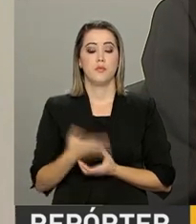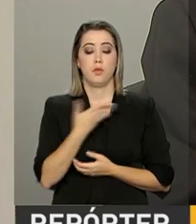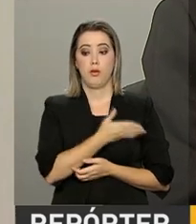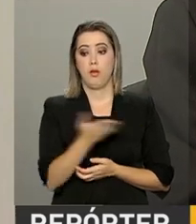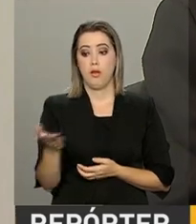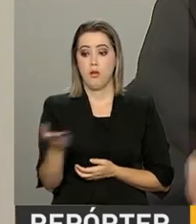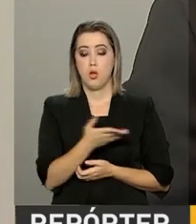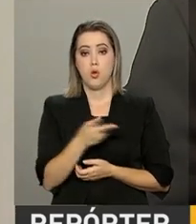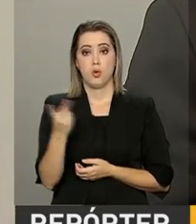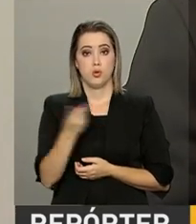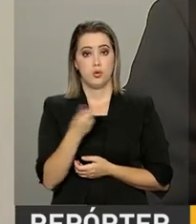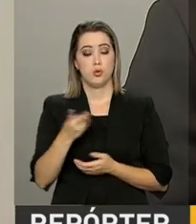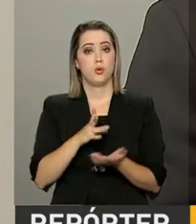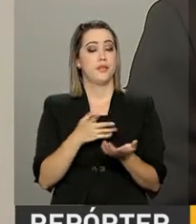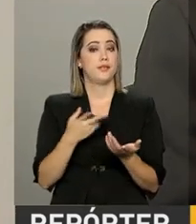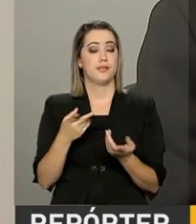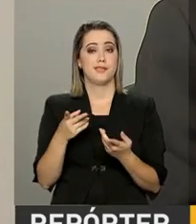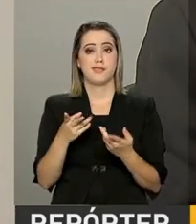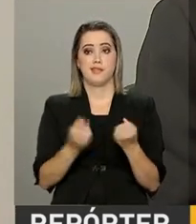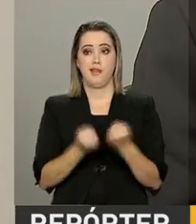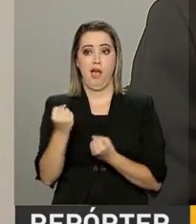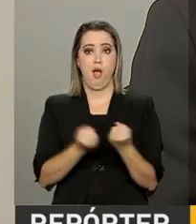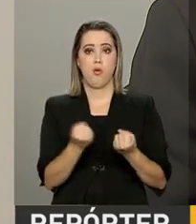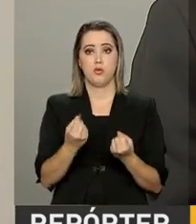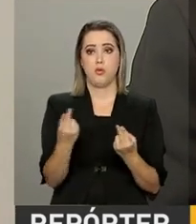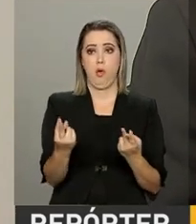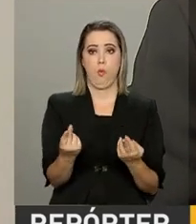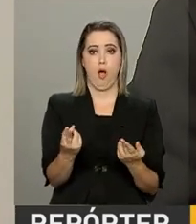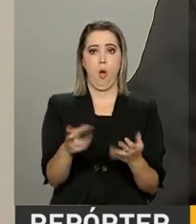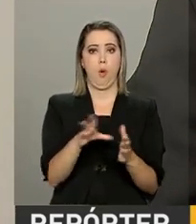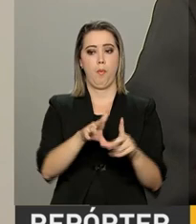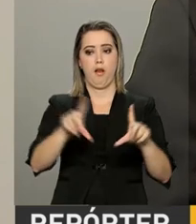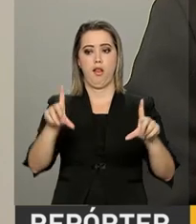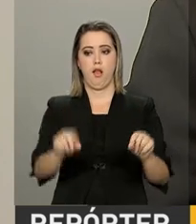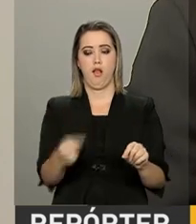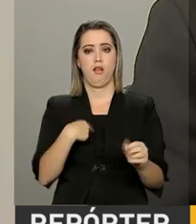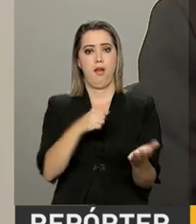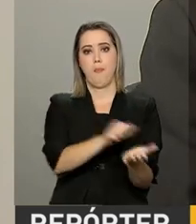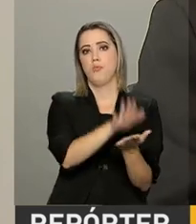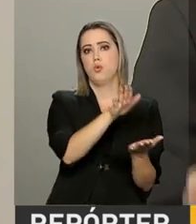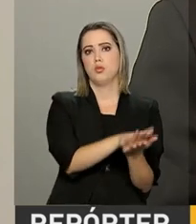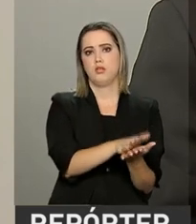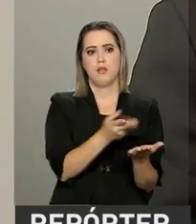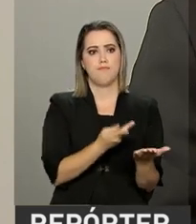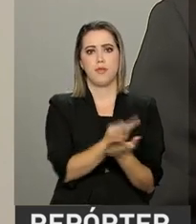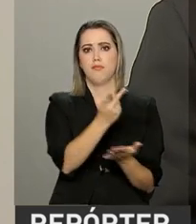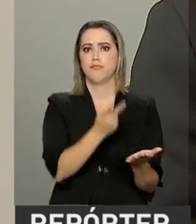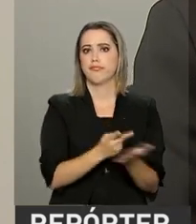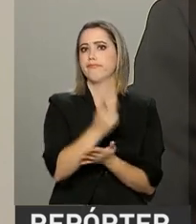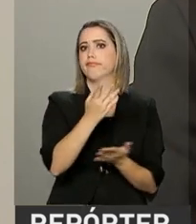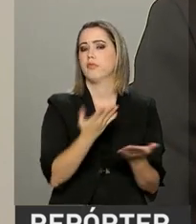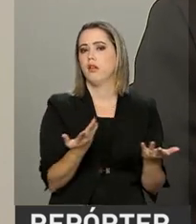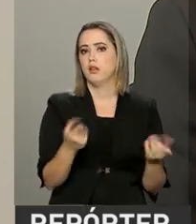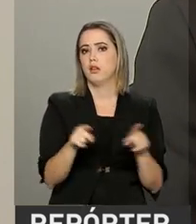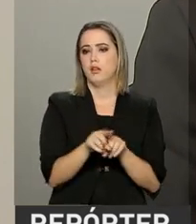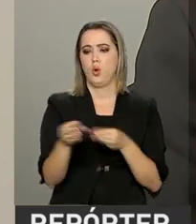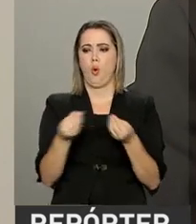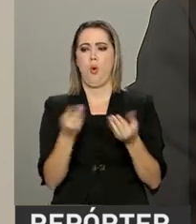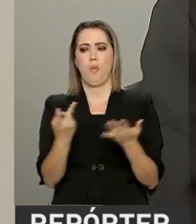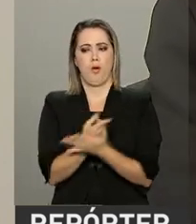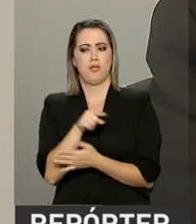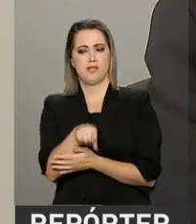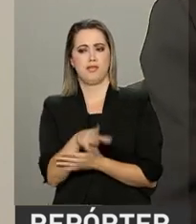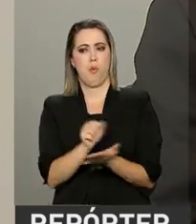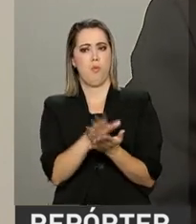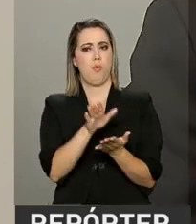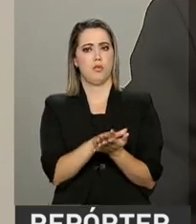clonado se dá por conta de multas que começam a aparecer e o indivíduo não sabe porque eu nunca estive em determinado lugar. Eh,